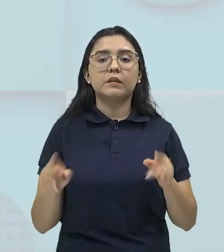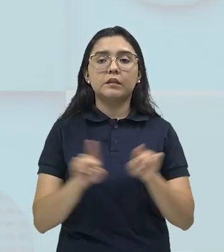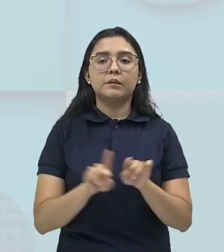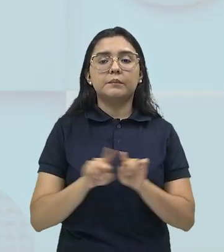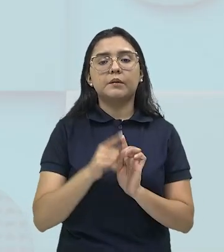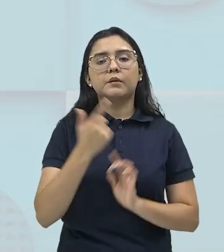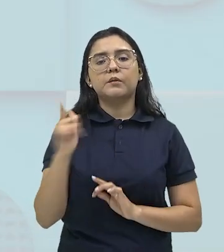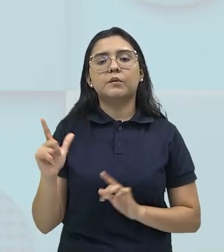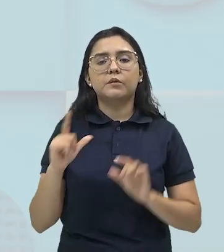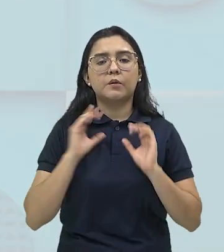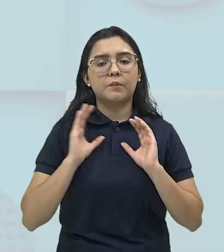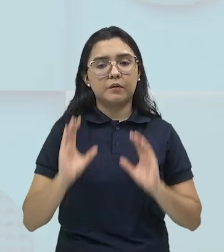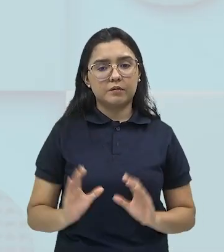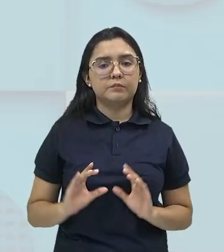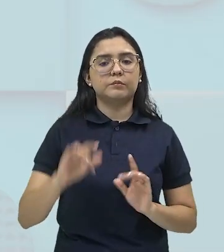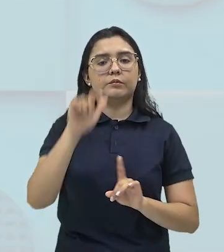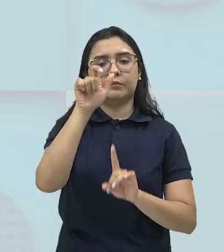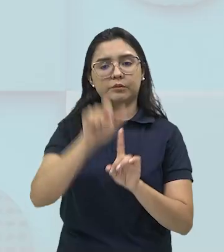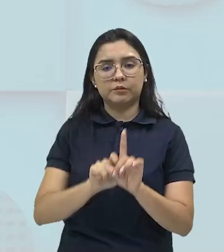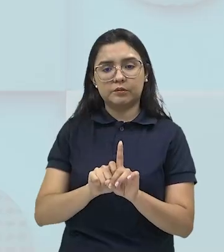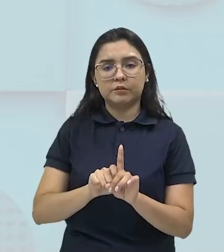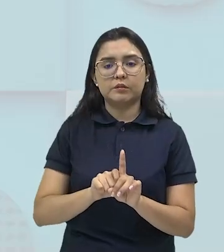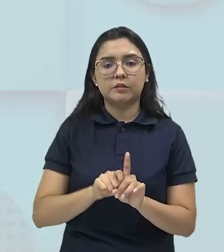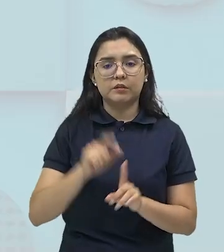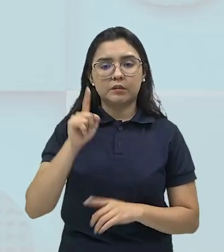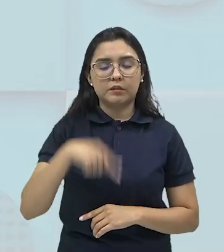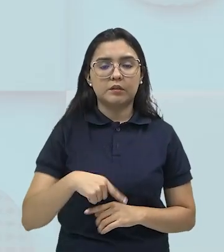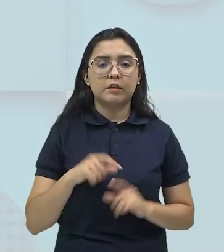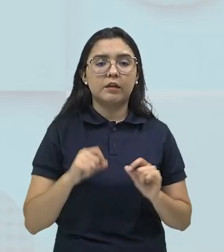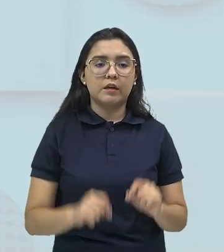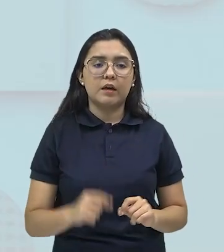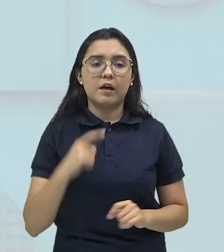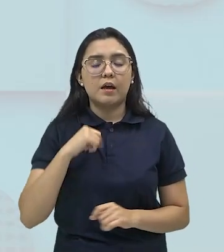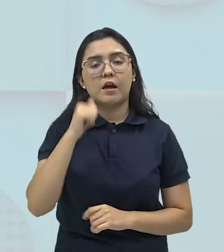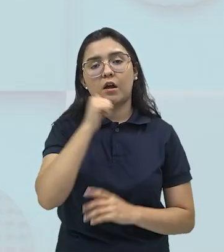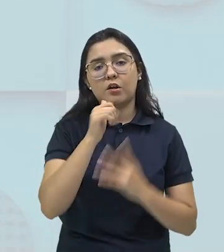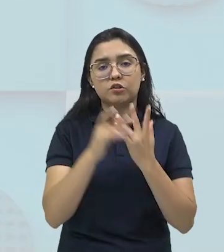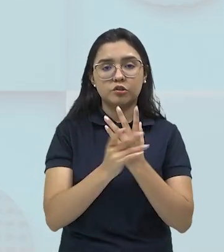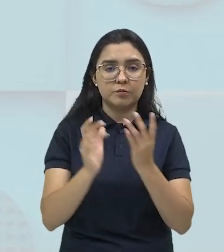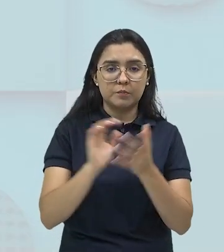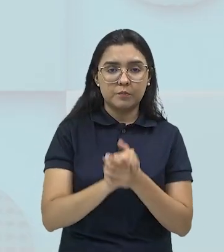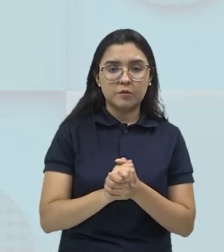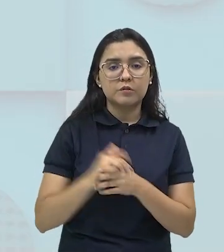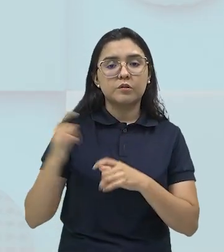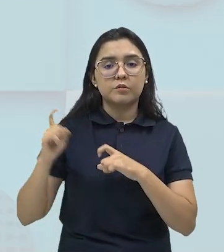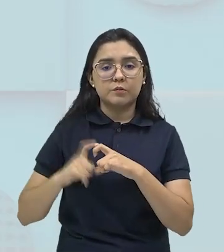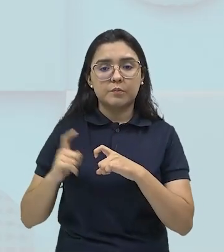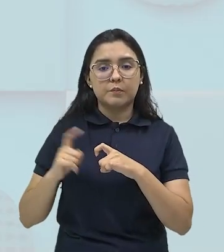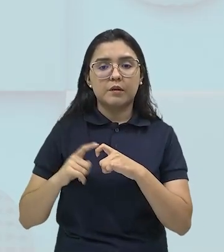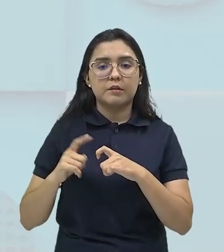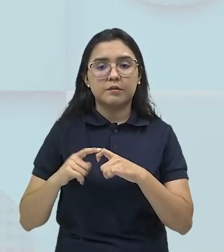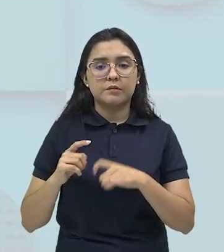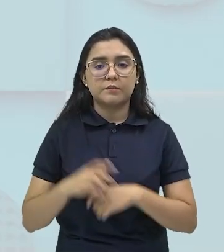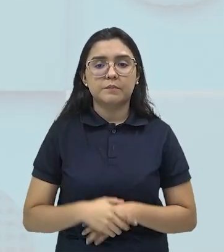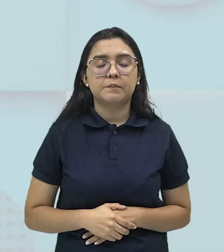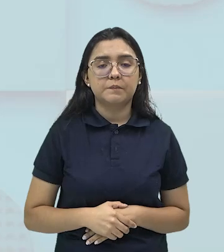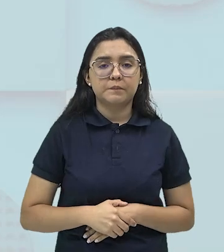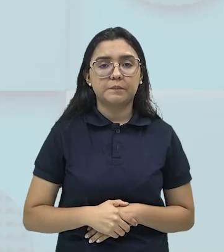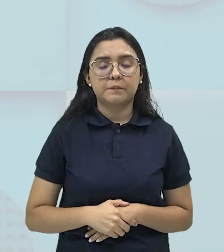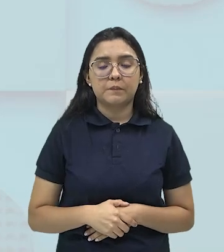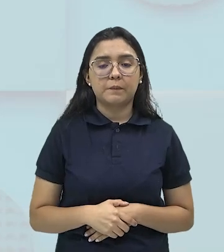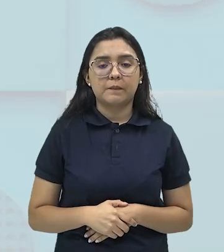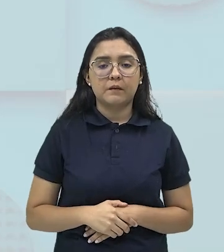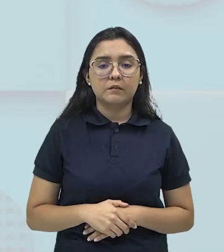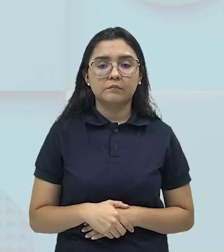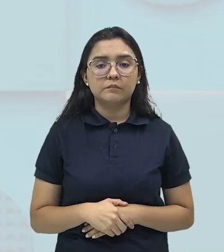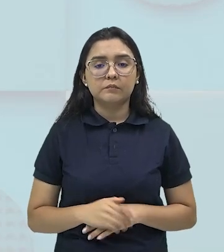comportamento também, por meio da personagem, que é a Dona Evarista, a esposa do personagem principal,